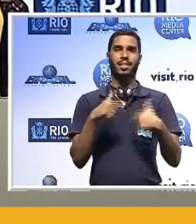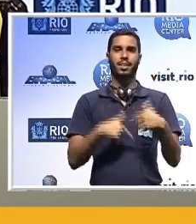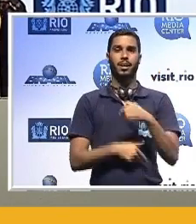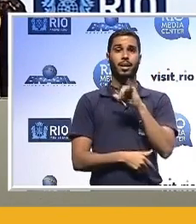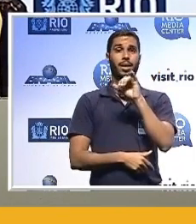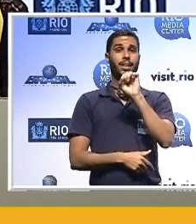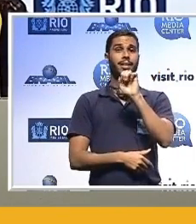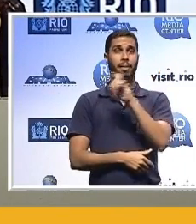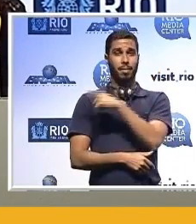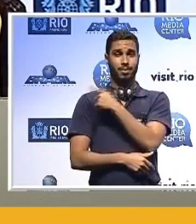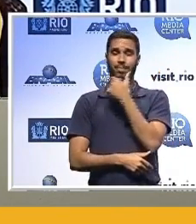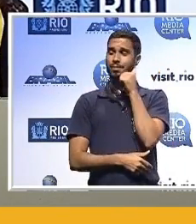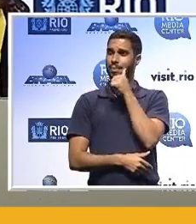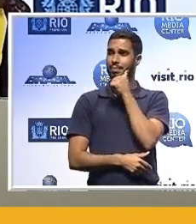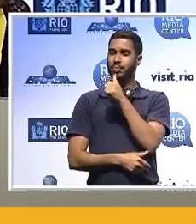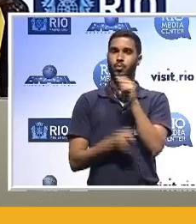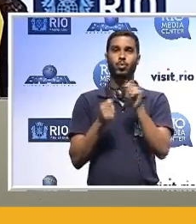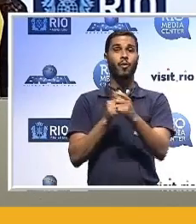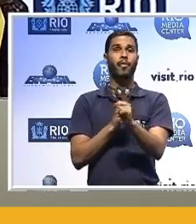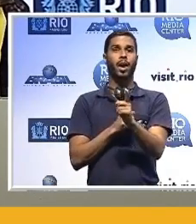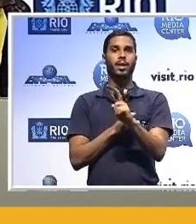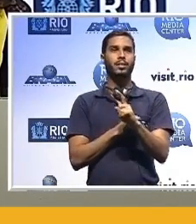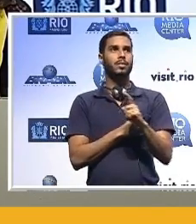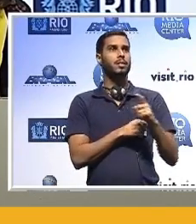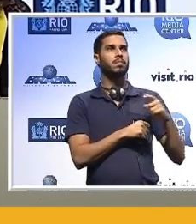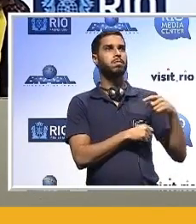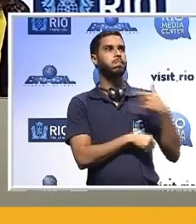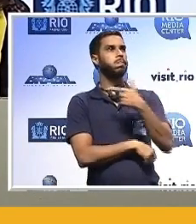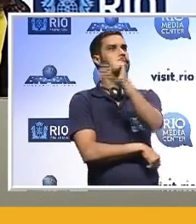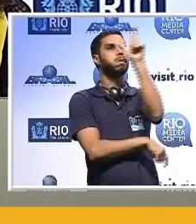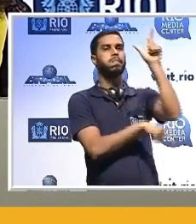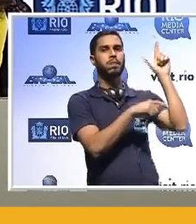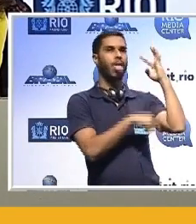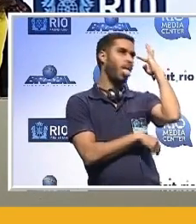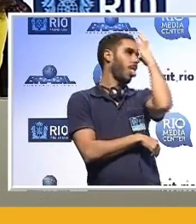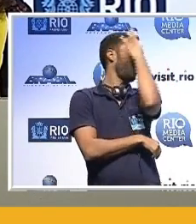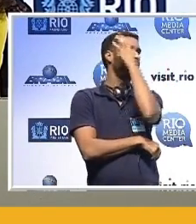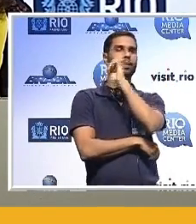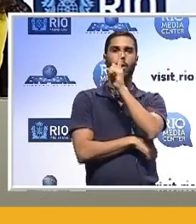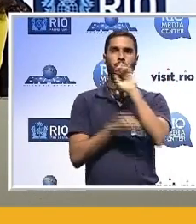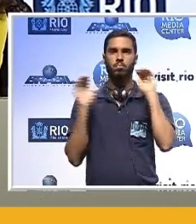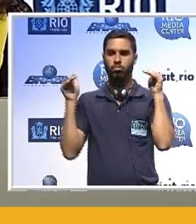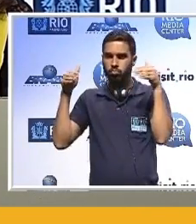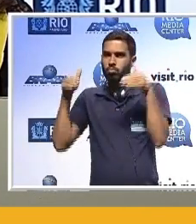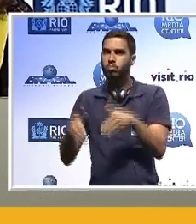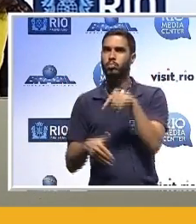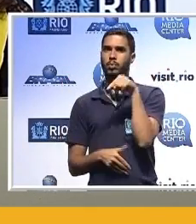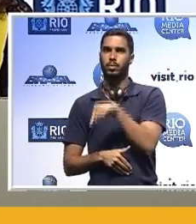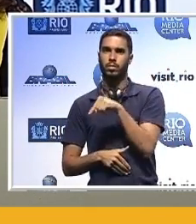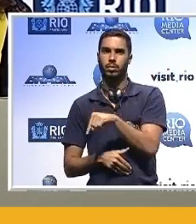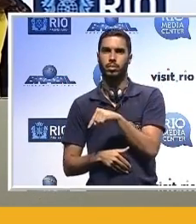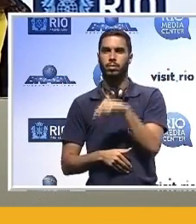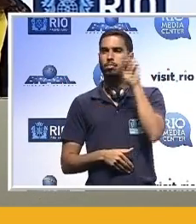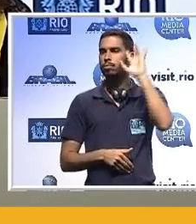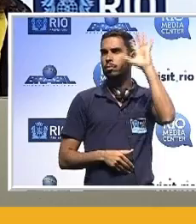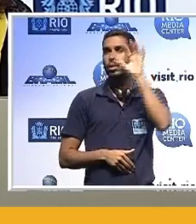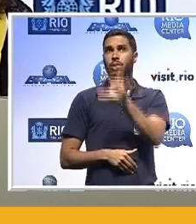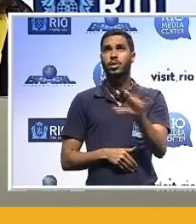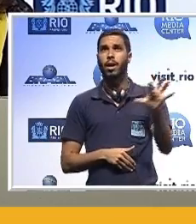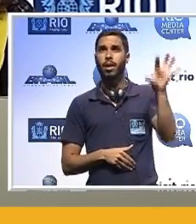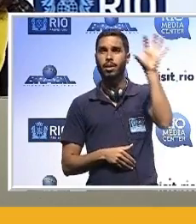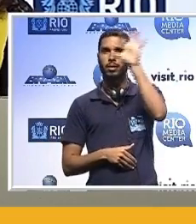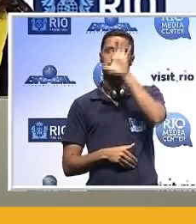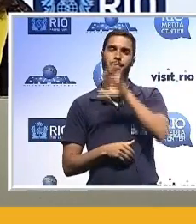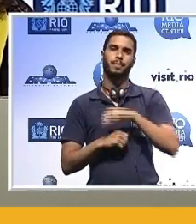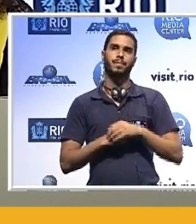faz outra coisa a não ser esse esforço diuturno que a gente vem buscando em todos os estados. Aqui o Nilo